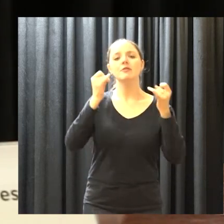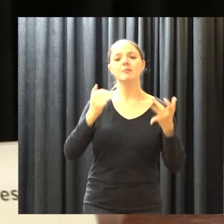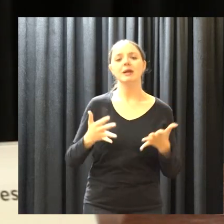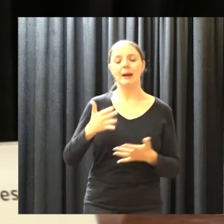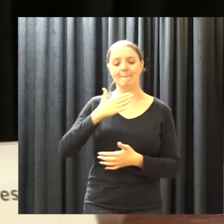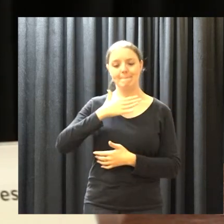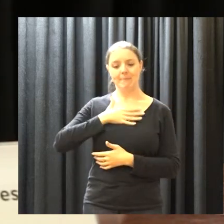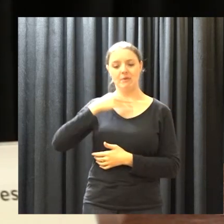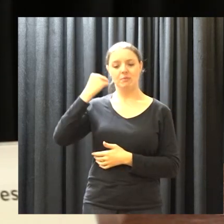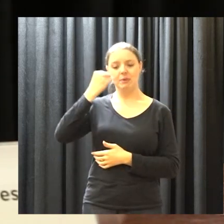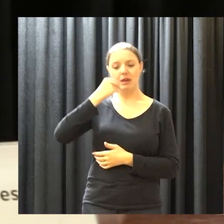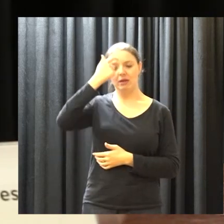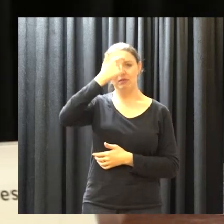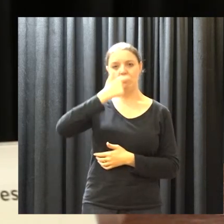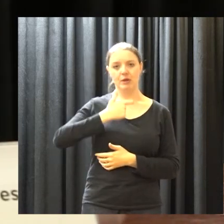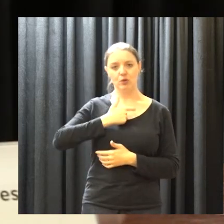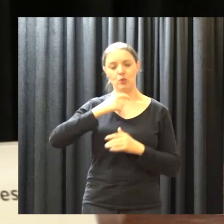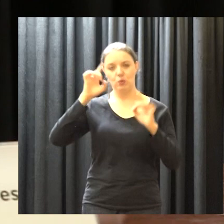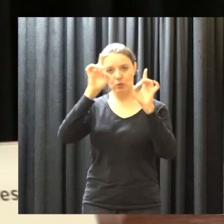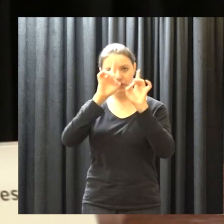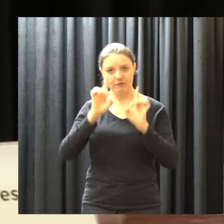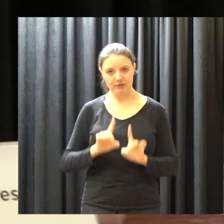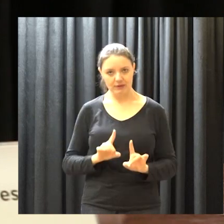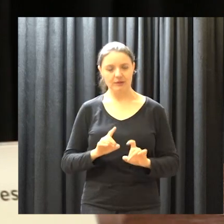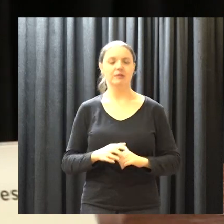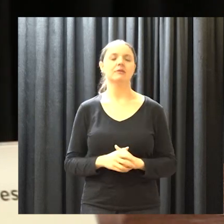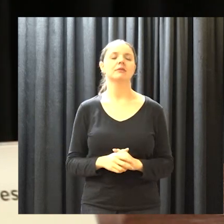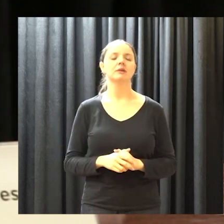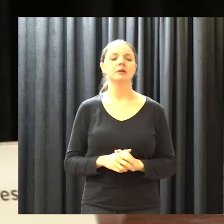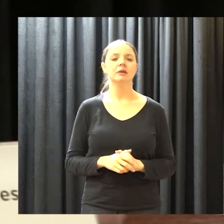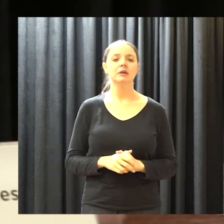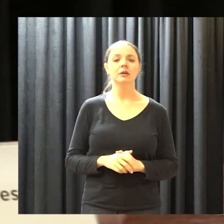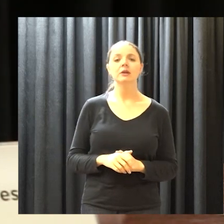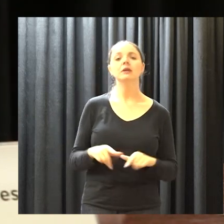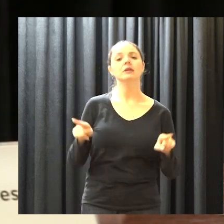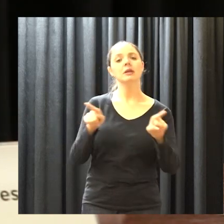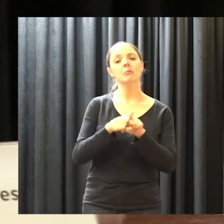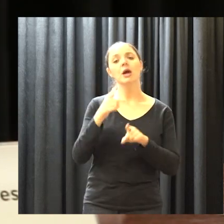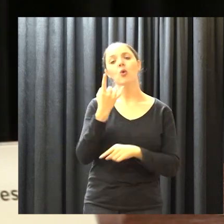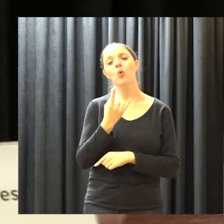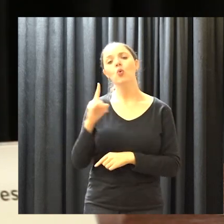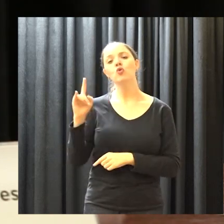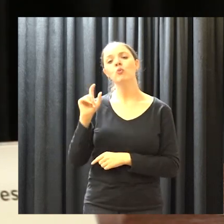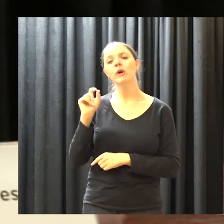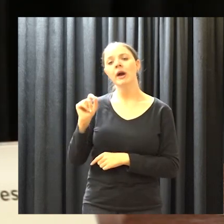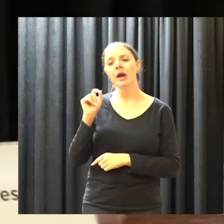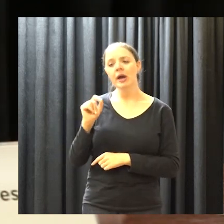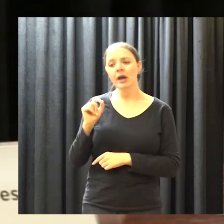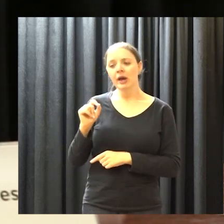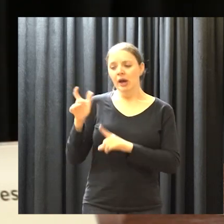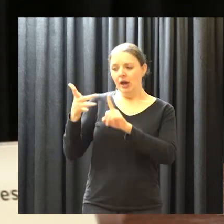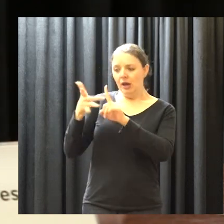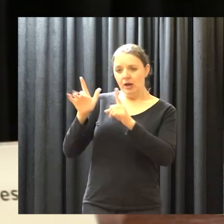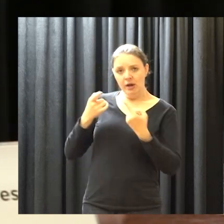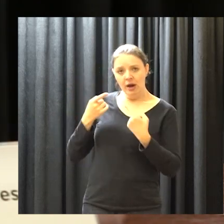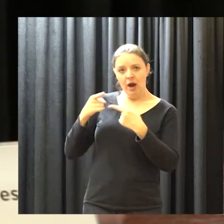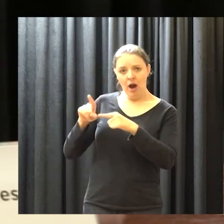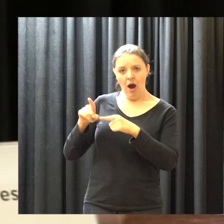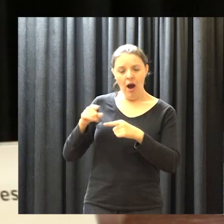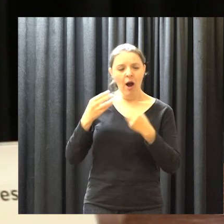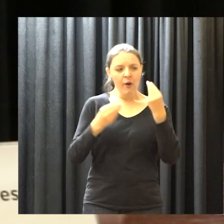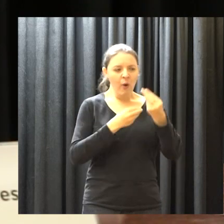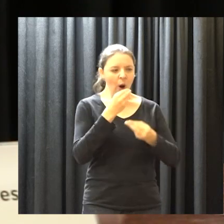deficiência e elementos voltados à construção de uma formação anticapacitista em psicologia.